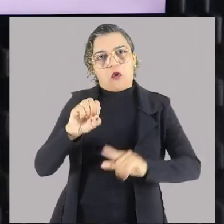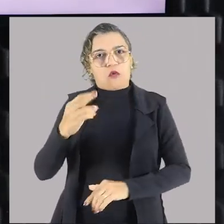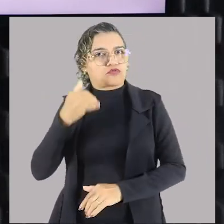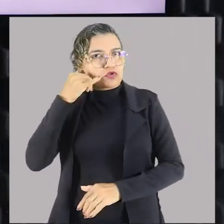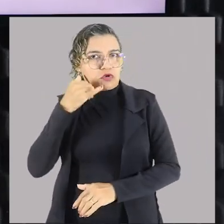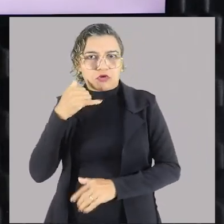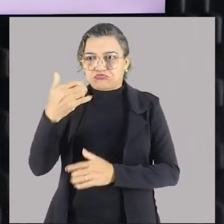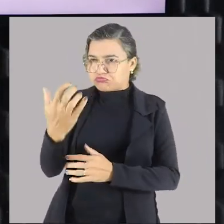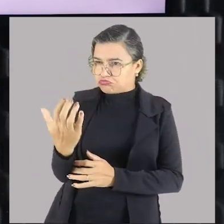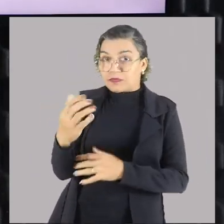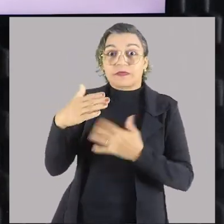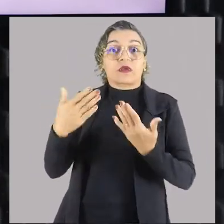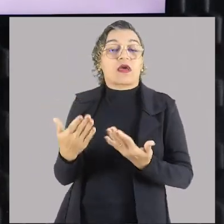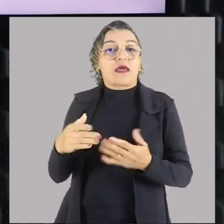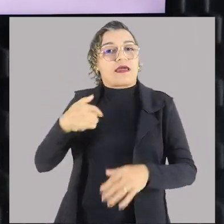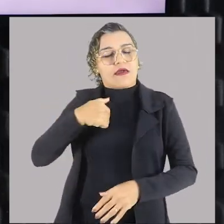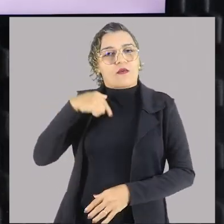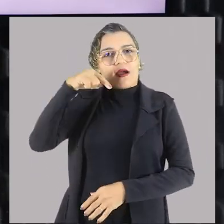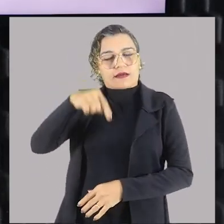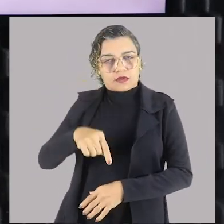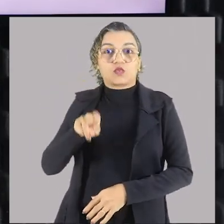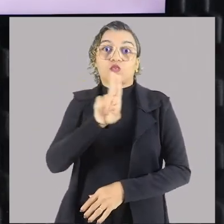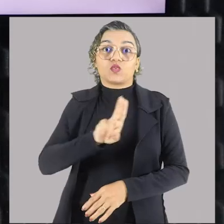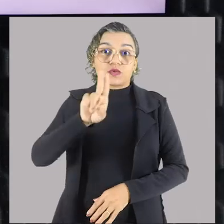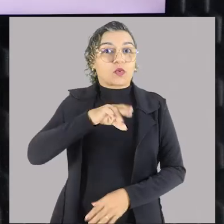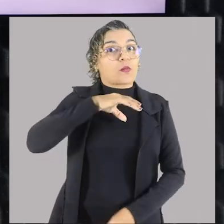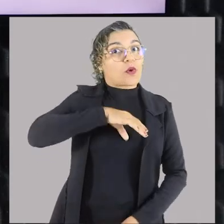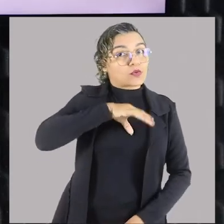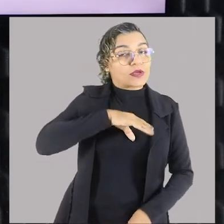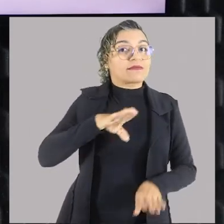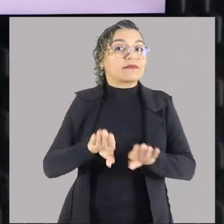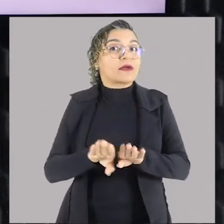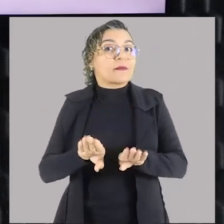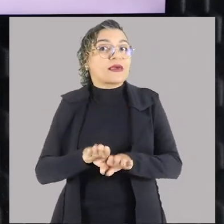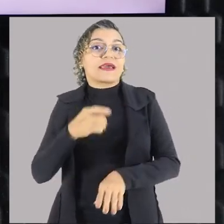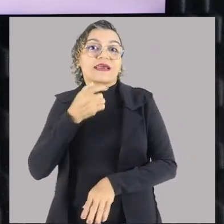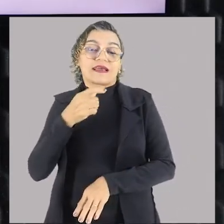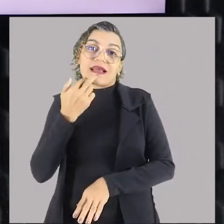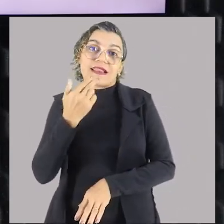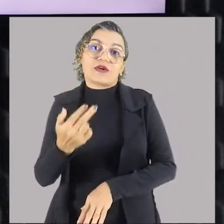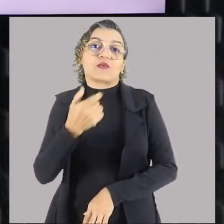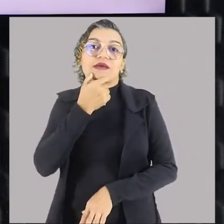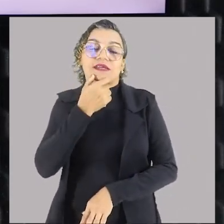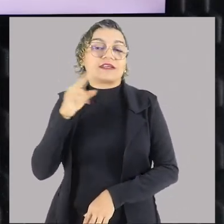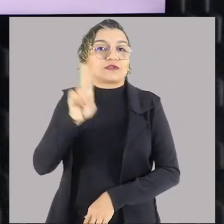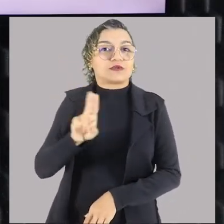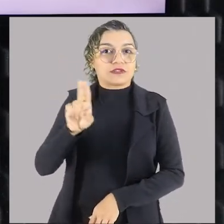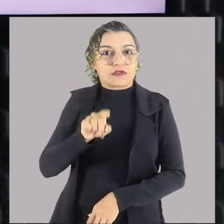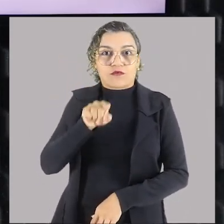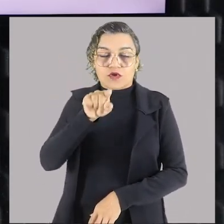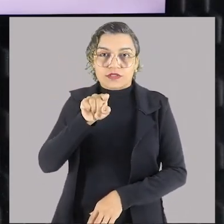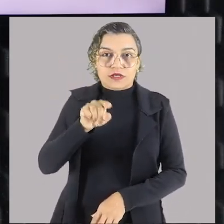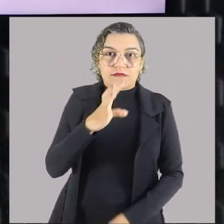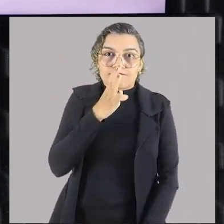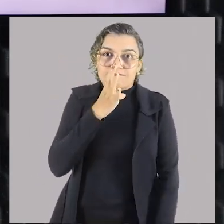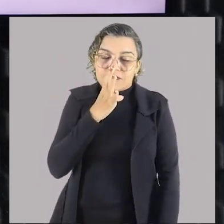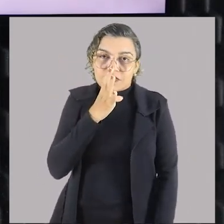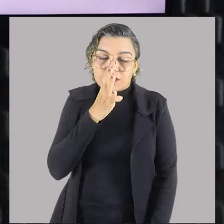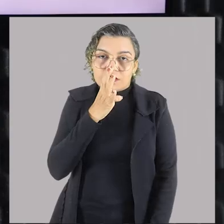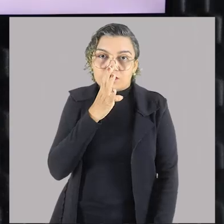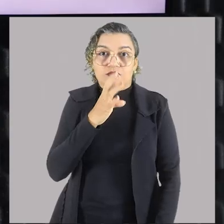e usando também a língua inglesa, que é a nossa disciplina, e vocês estão vendo aqui em algum